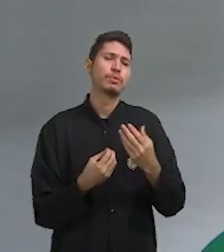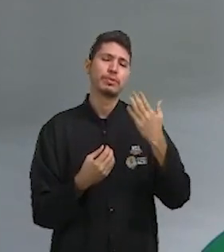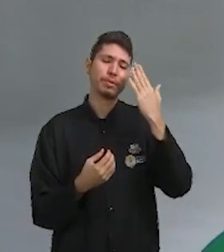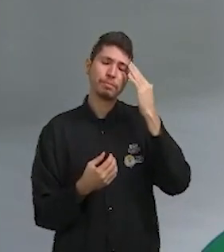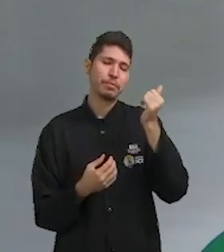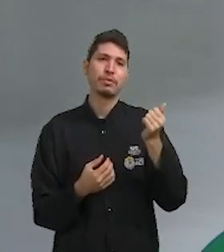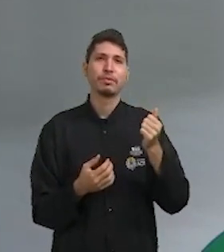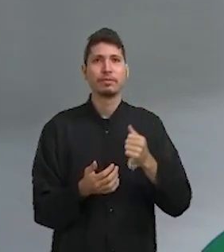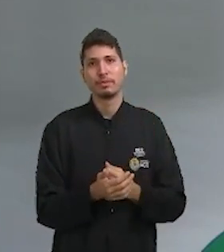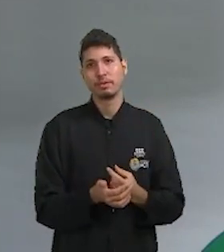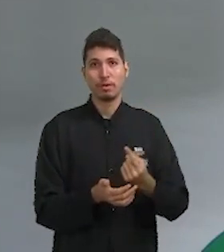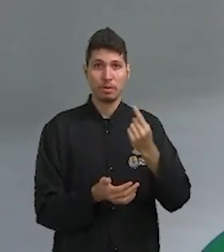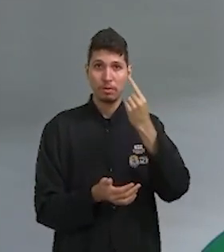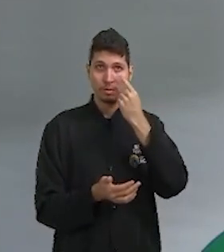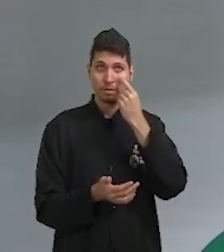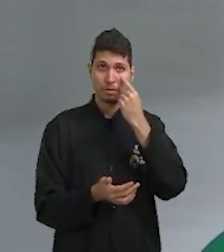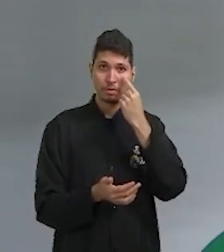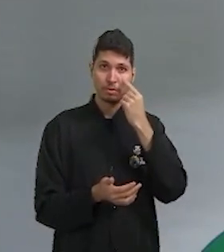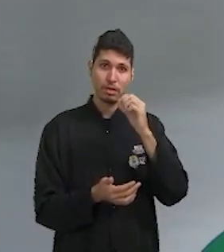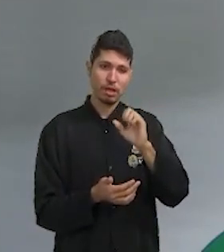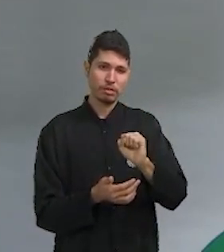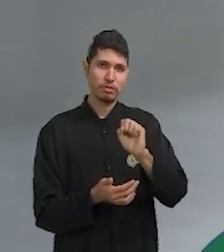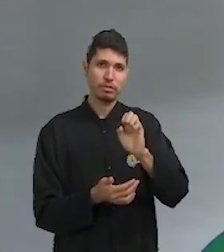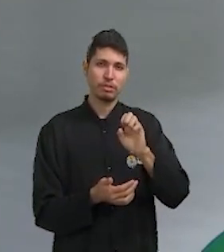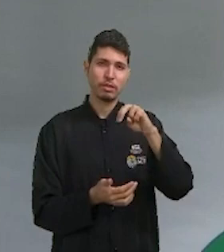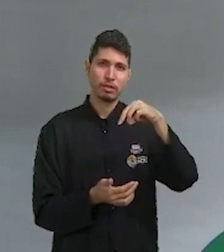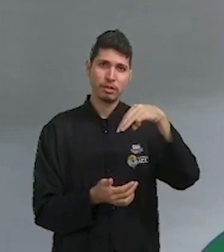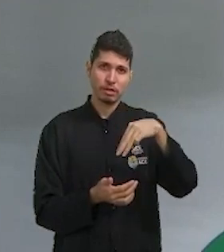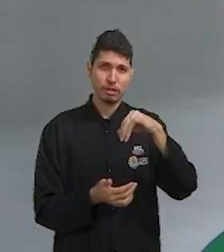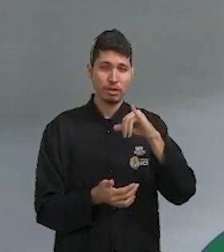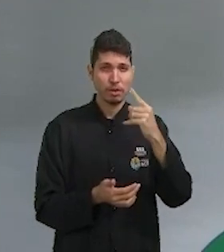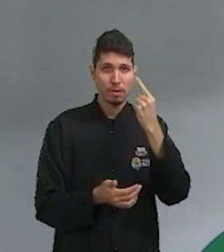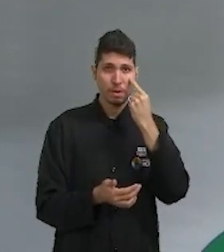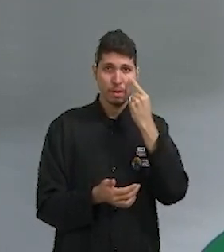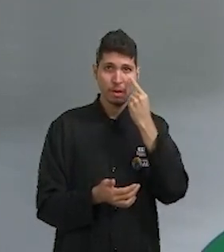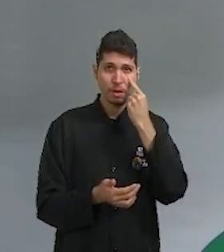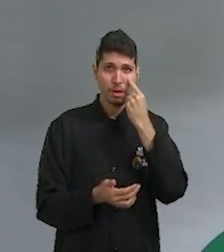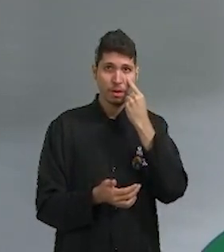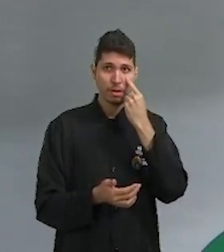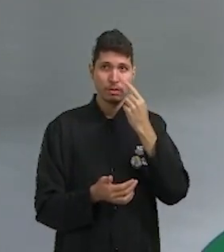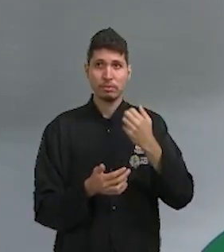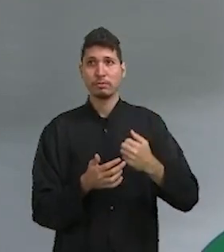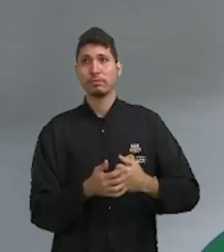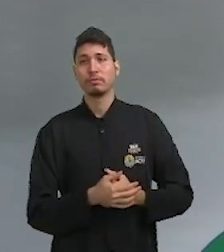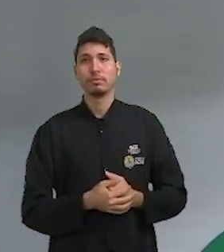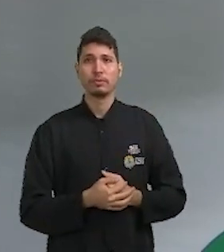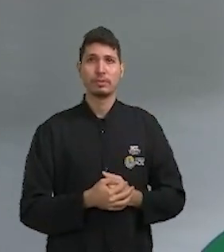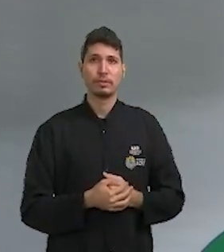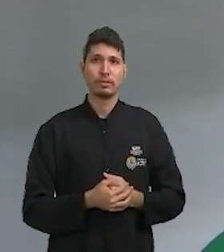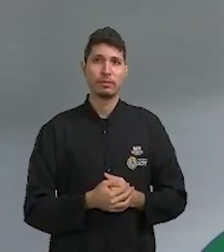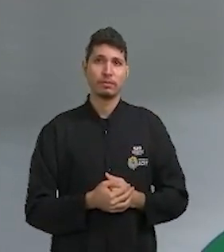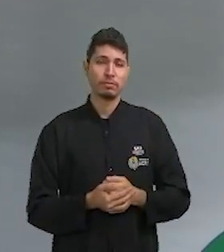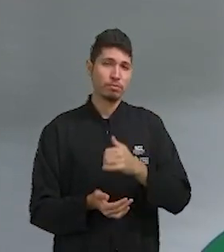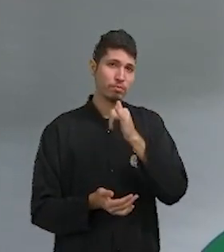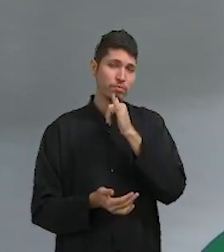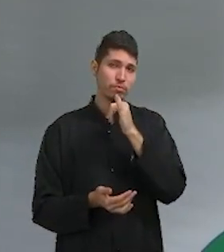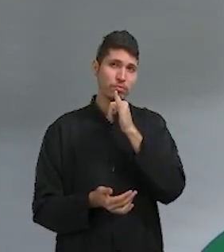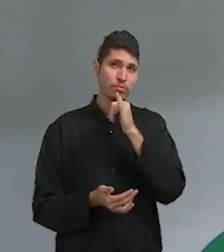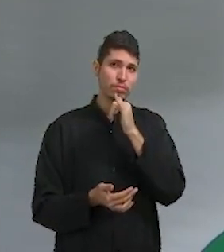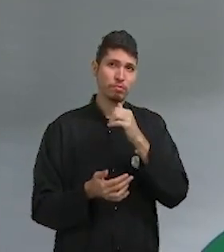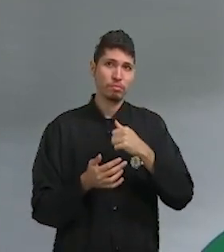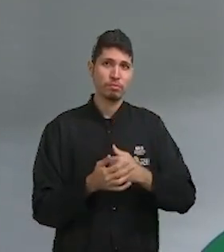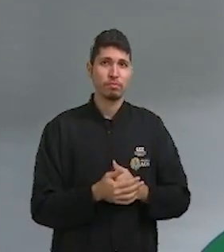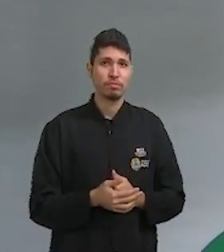saber? Analisando as semi-reações. Observem que aqui, ó, no primeiro exemplo, eu tenho o íon